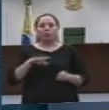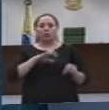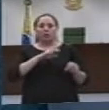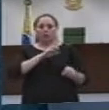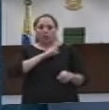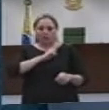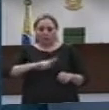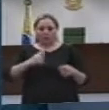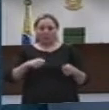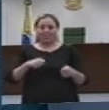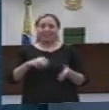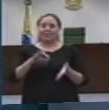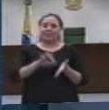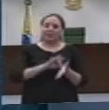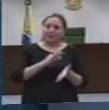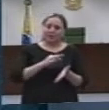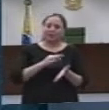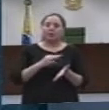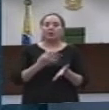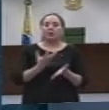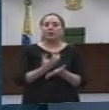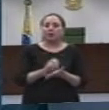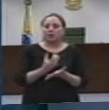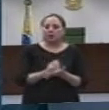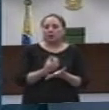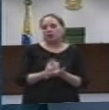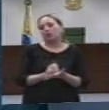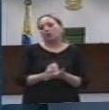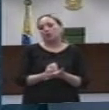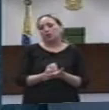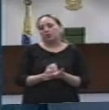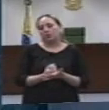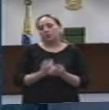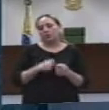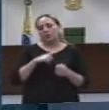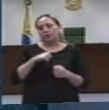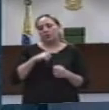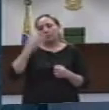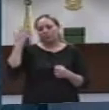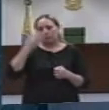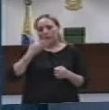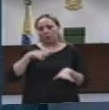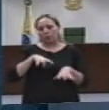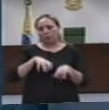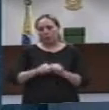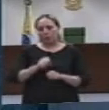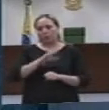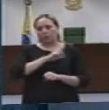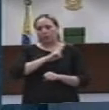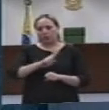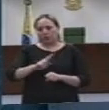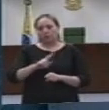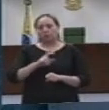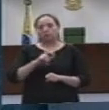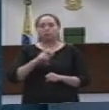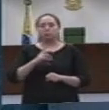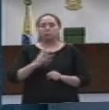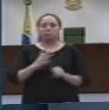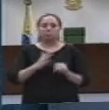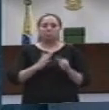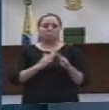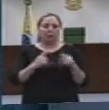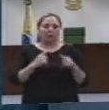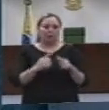religiosa competente que deverá exigir do candidato comprovante de Formação religiosa o obtido instrução por ela mantido